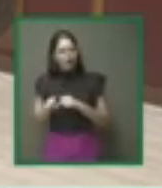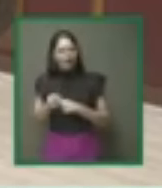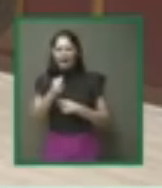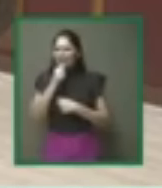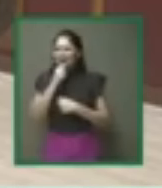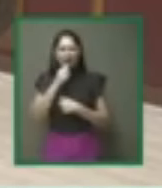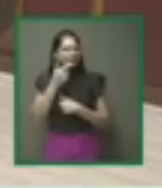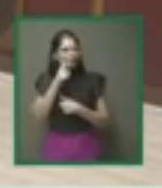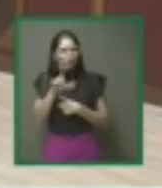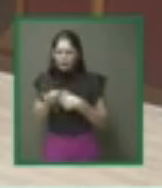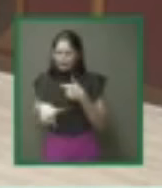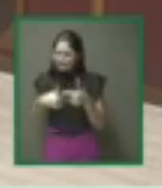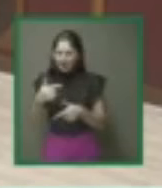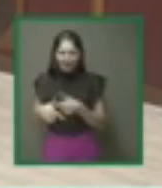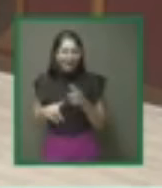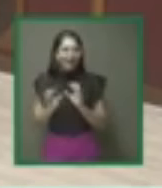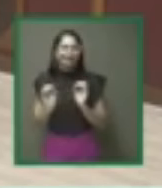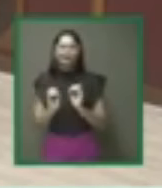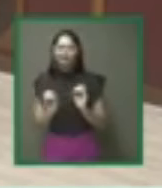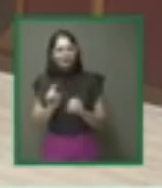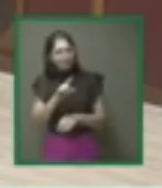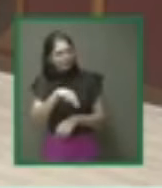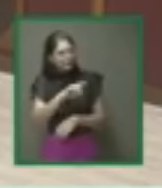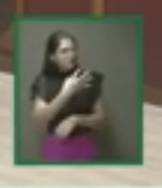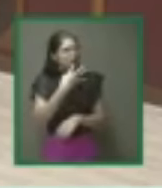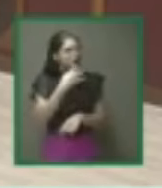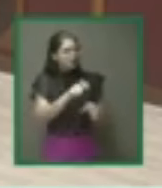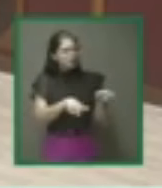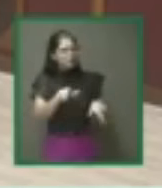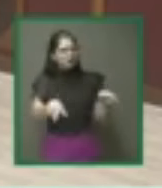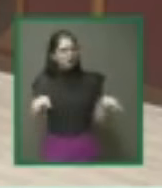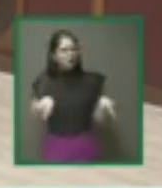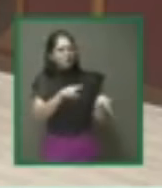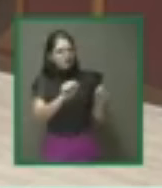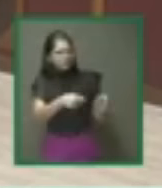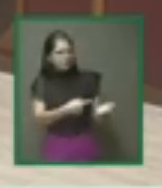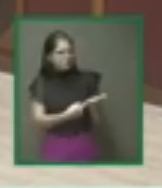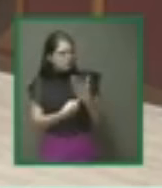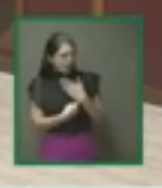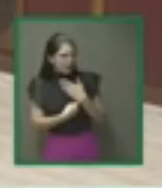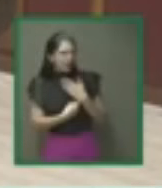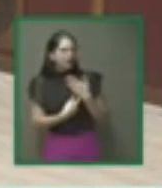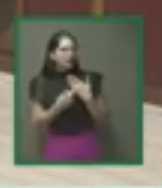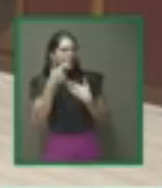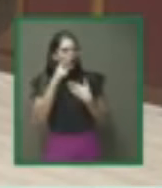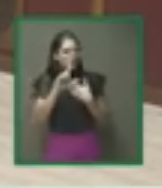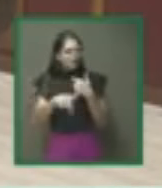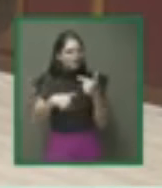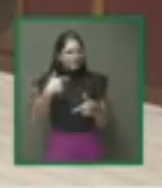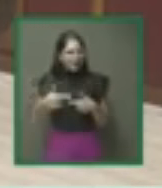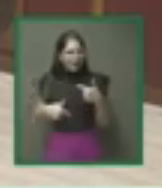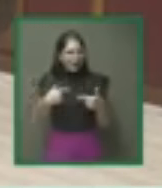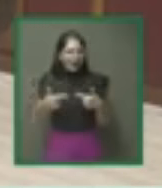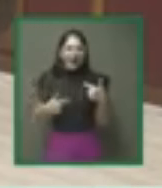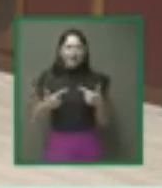não consegui emprego, não consegui trabalho, você conhece muita gente, será que você não consegue me ajudar no sentido de